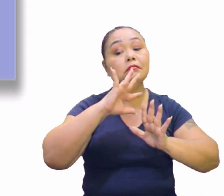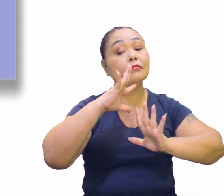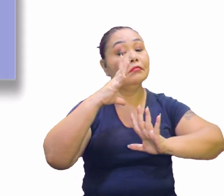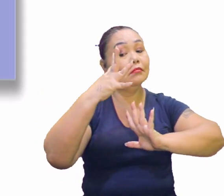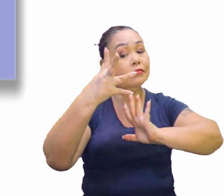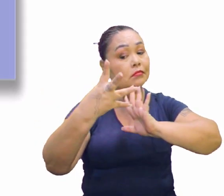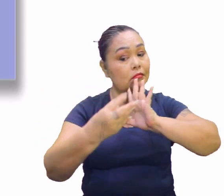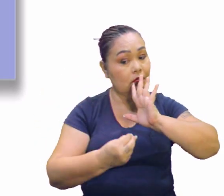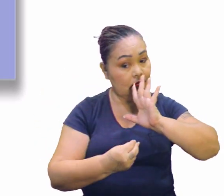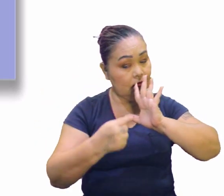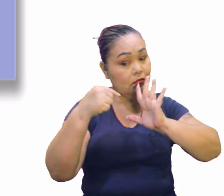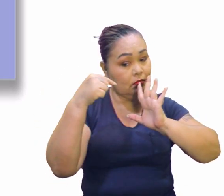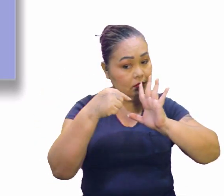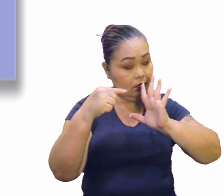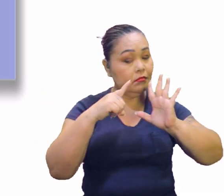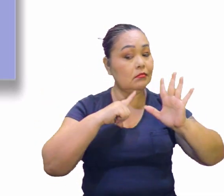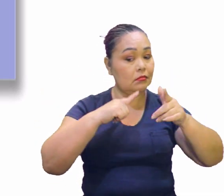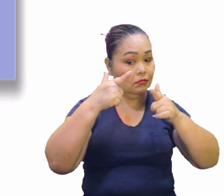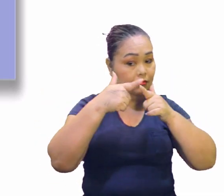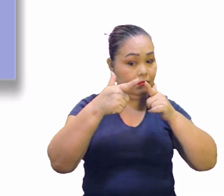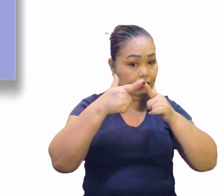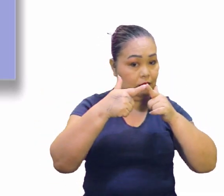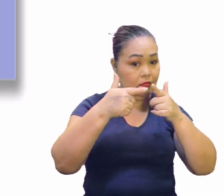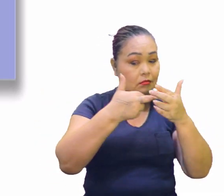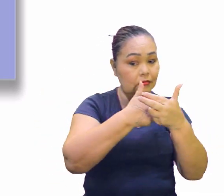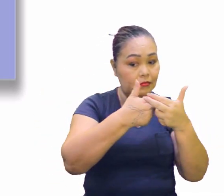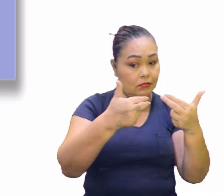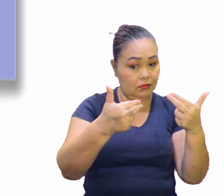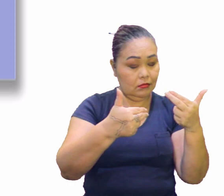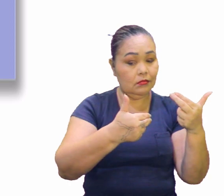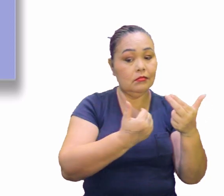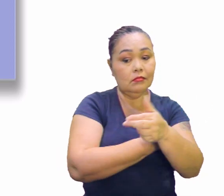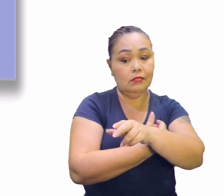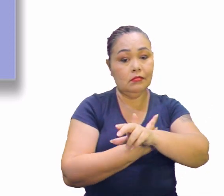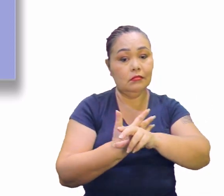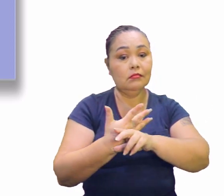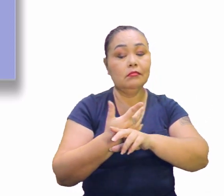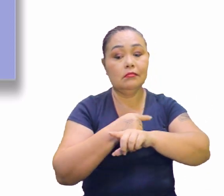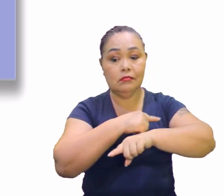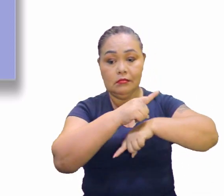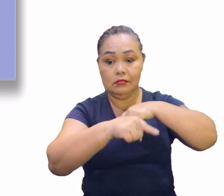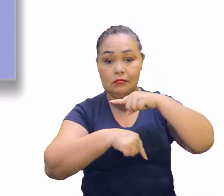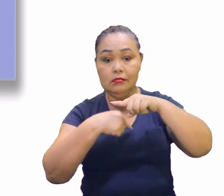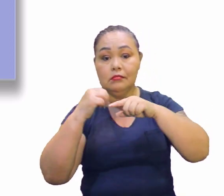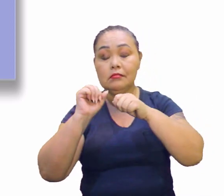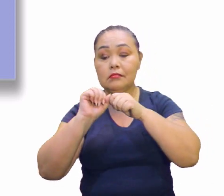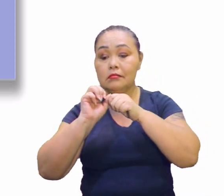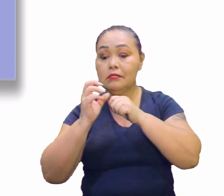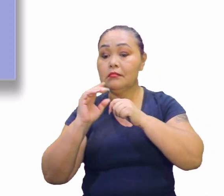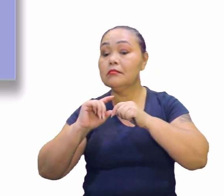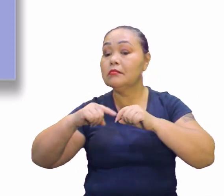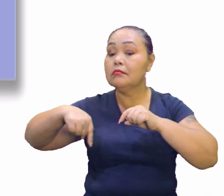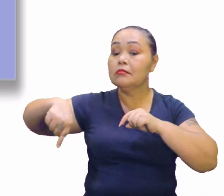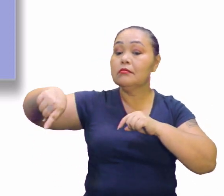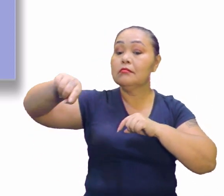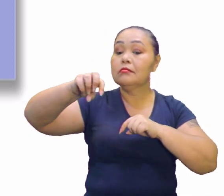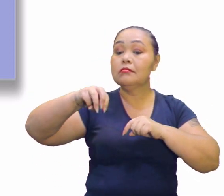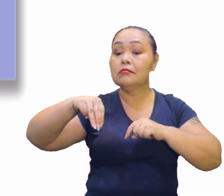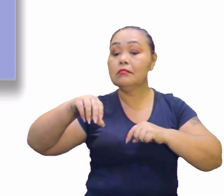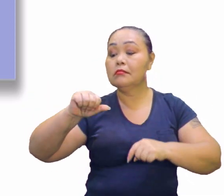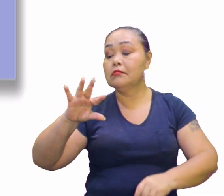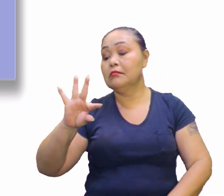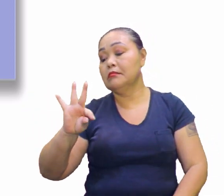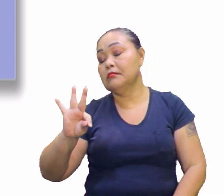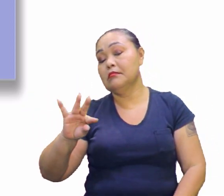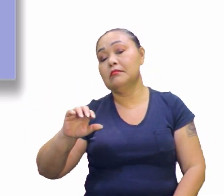Amazônia, nós temos problemas no ecossistema da Mata Atlântica, do